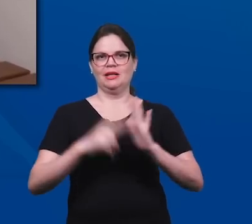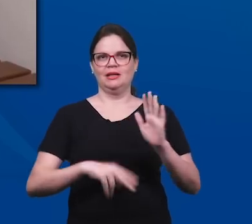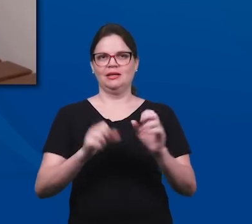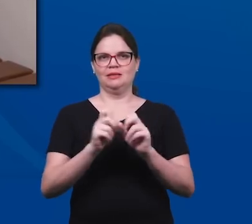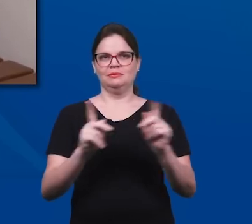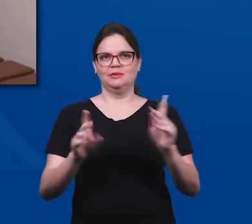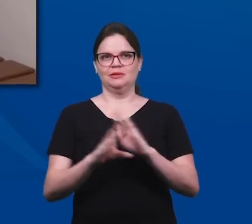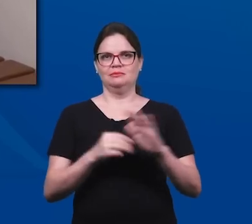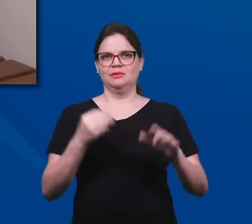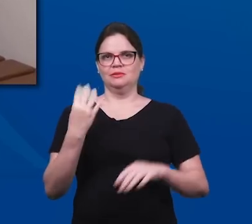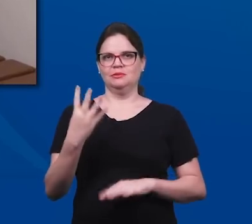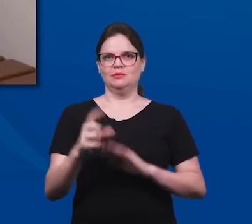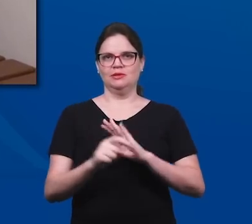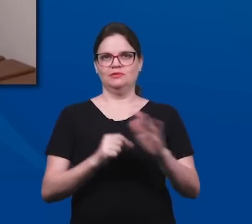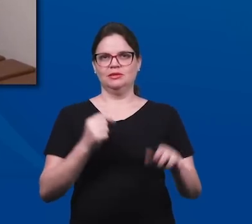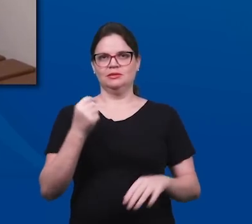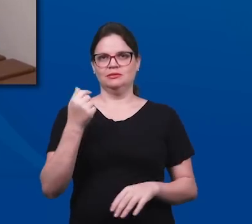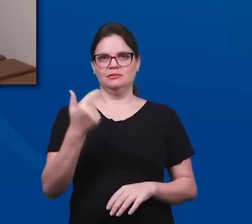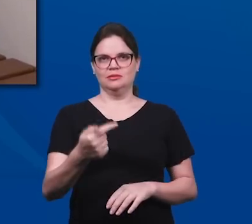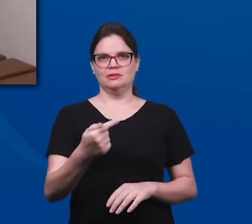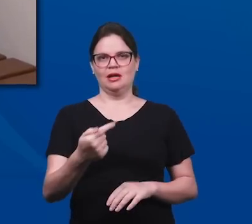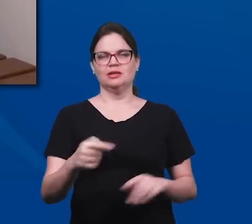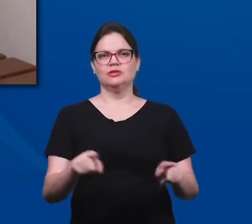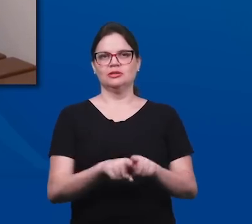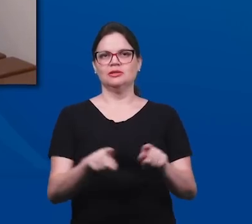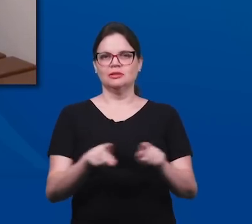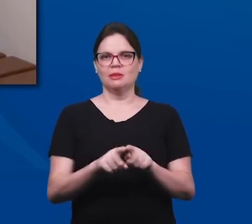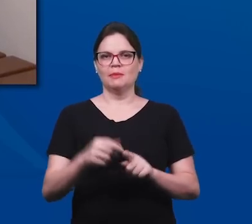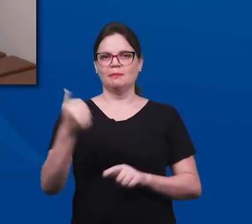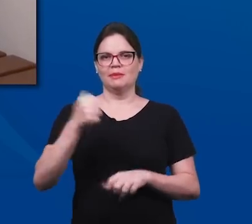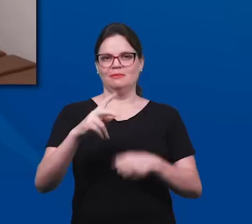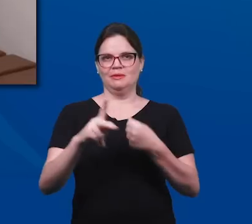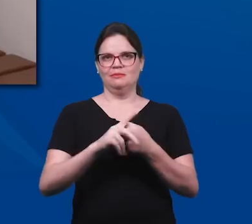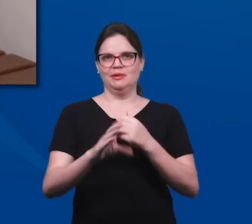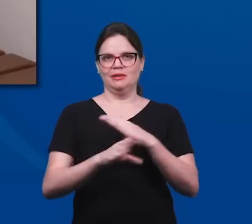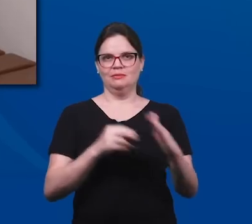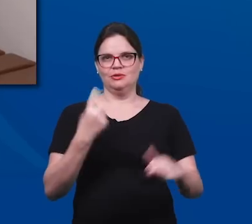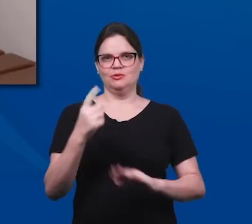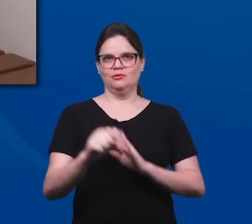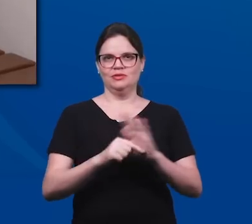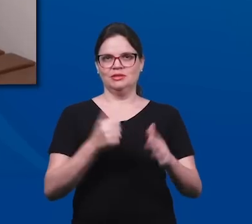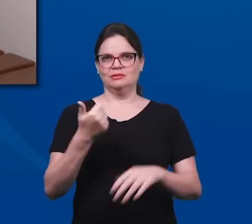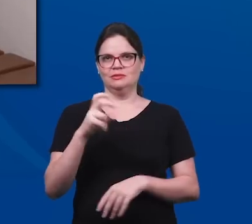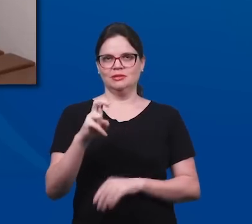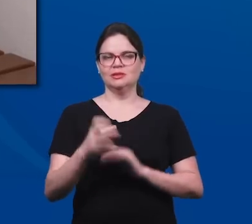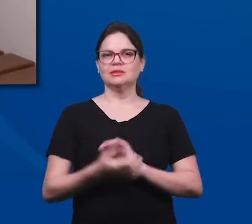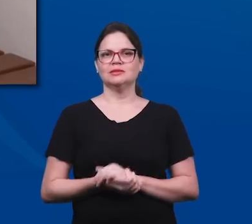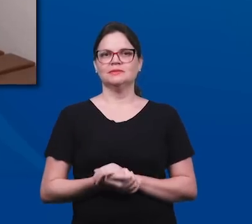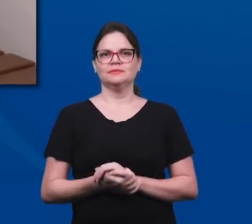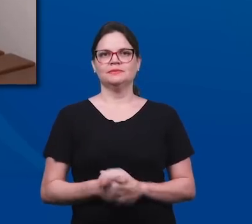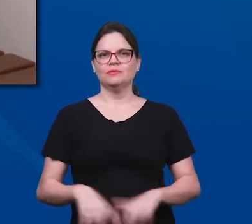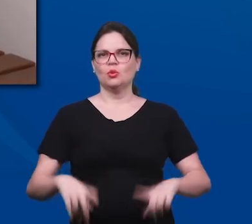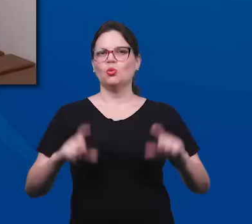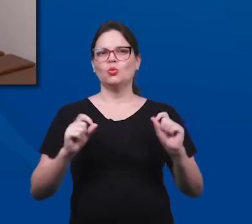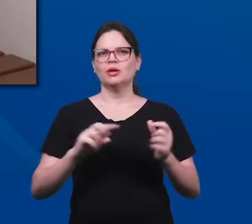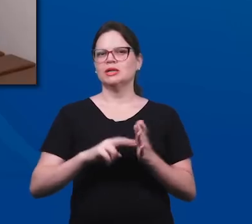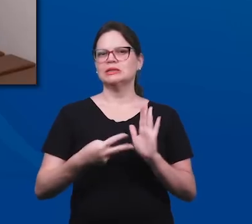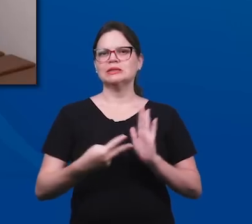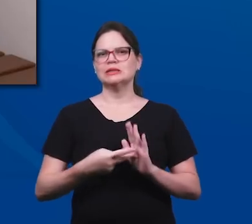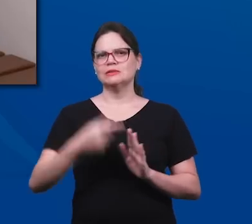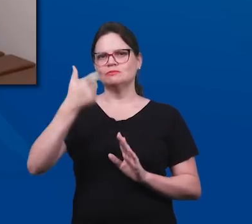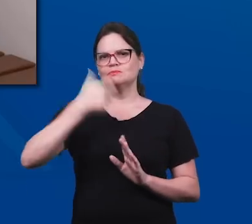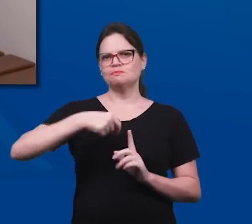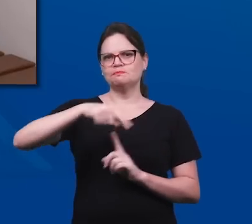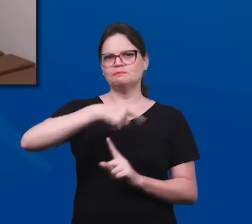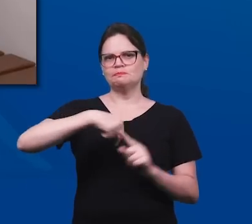Apocalipse, capítulo 4, verso 7a, comparando com 1 Pedro, capítulo 1, verso 15, o que significa ser